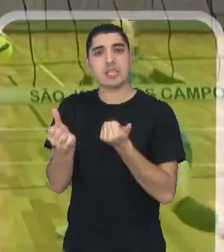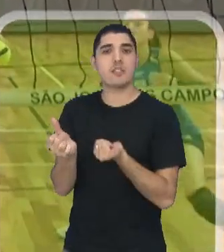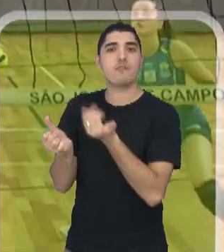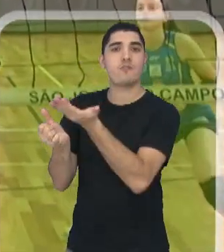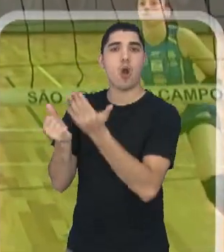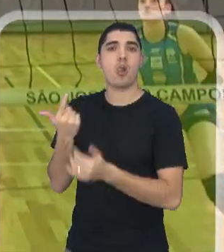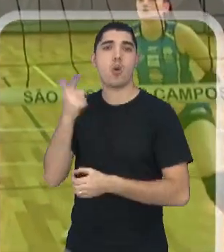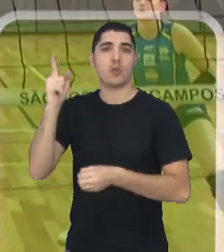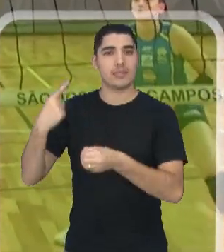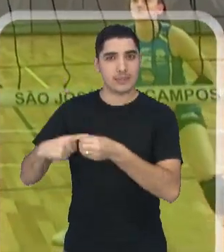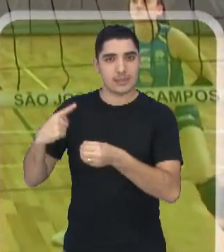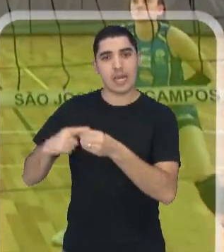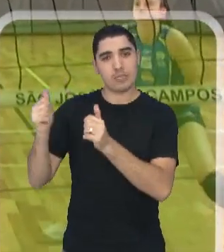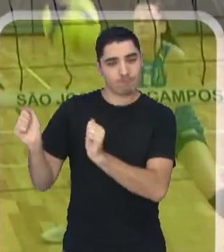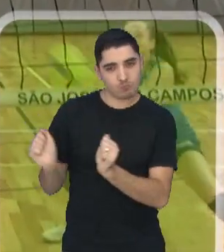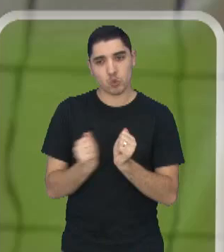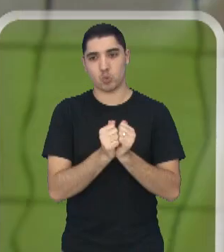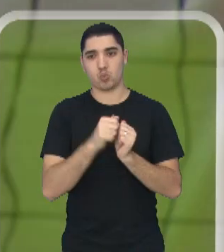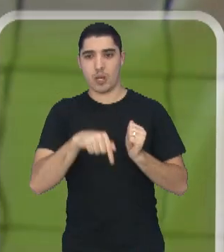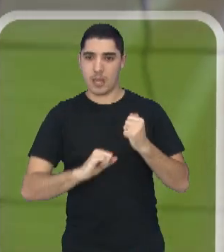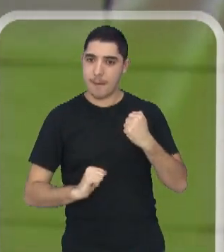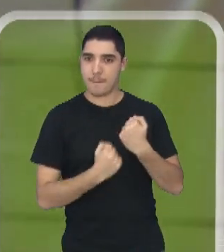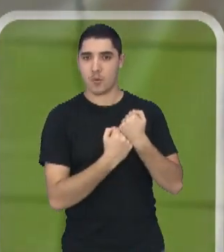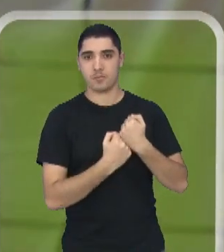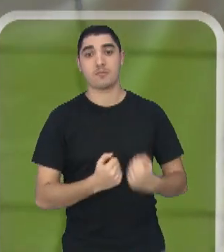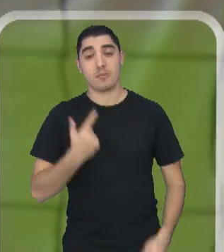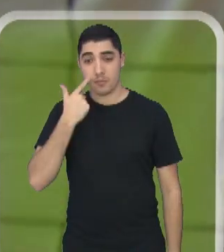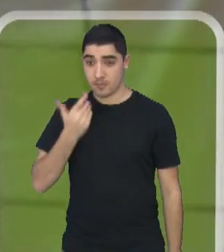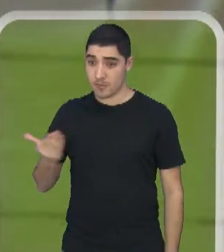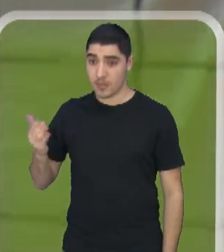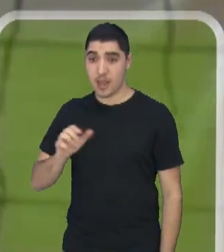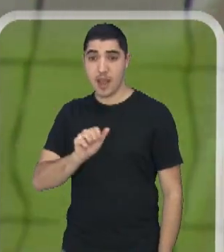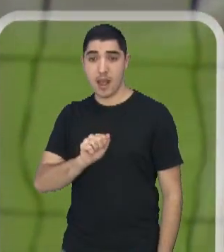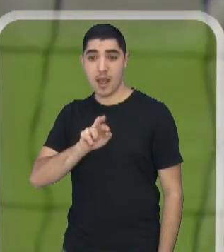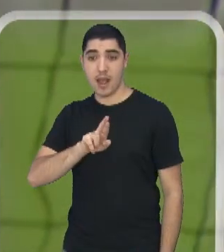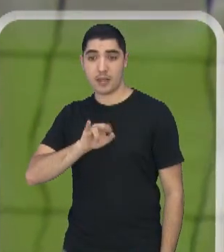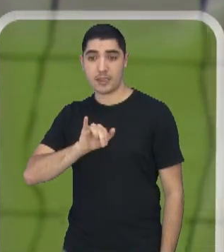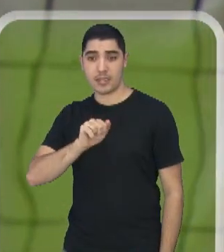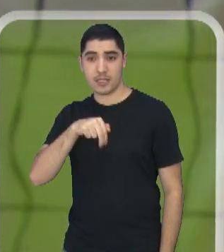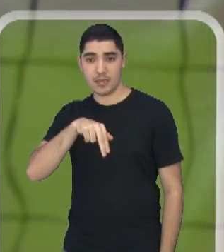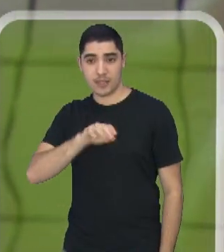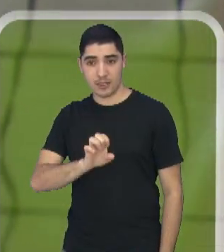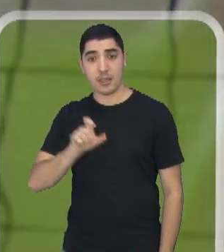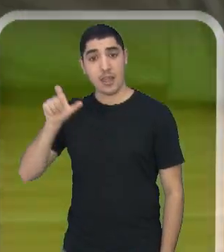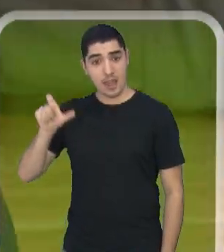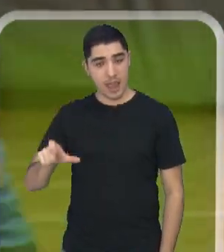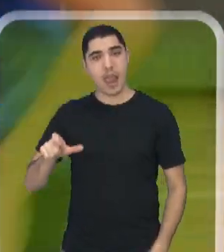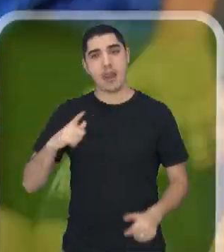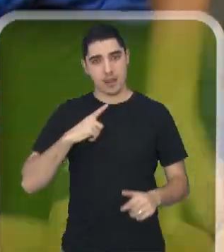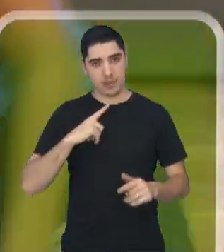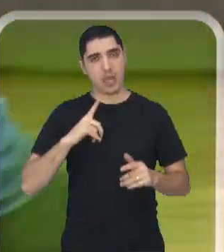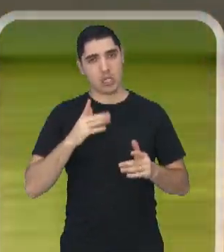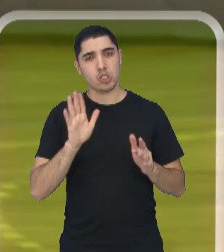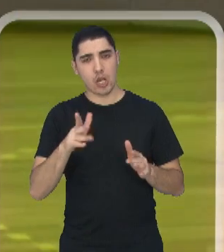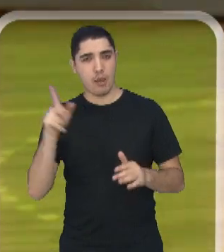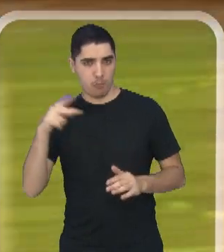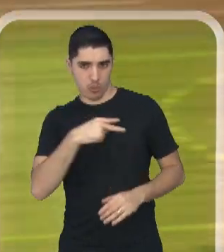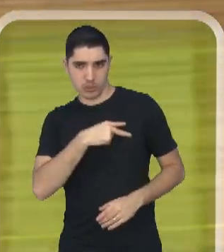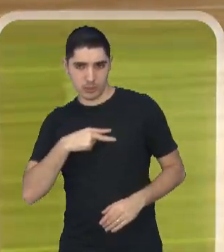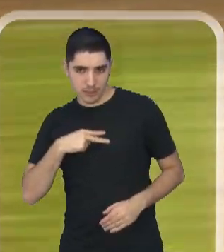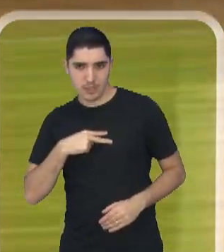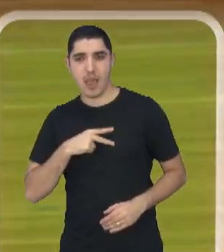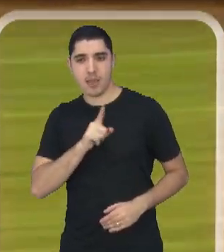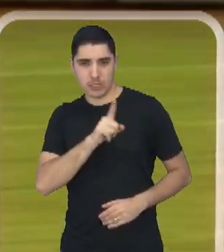de fora para reforçar o time. A Ariane é um exemplo. Com formação no SESI, veio para a equipe na